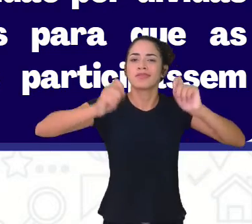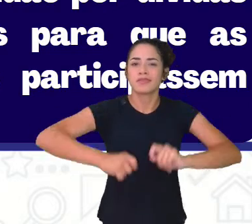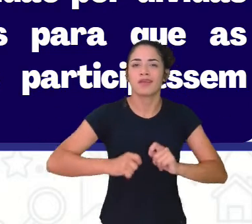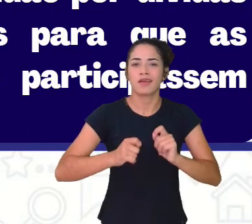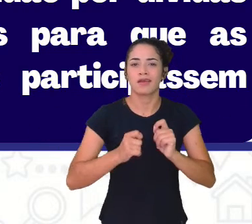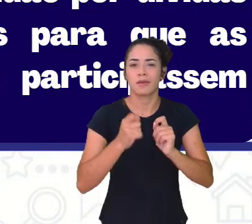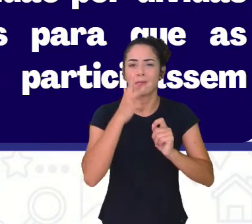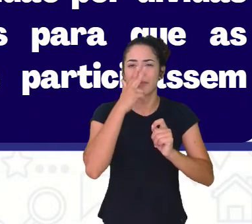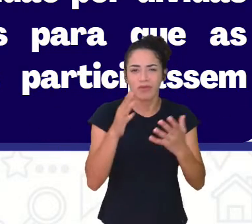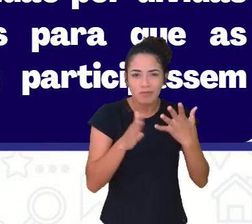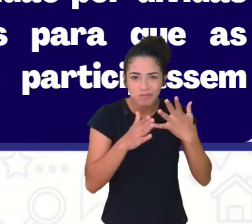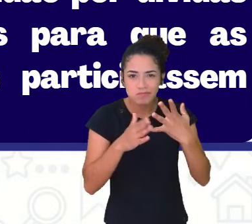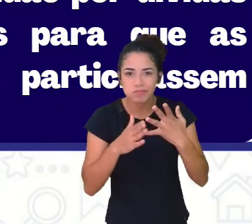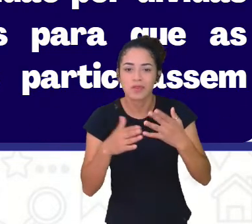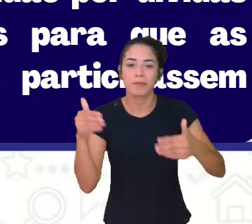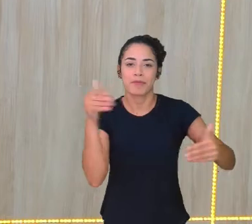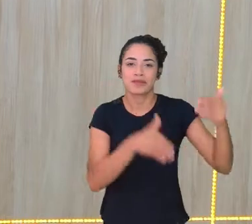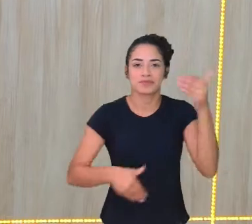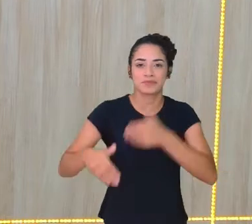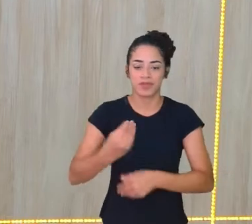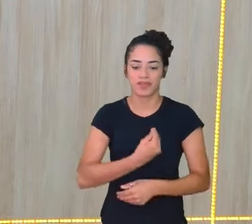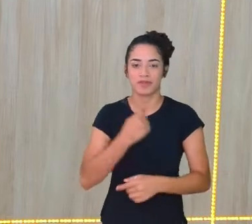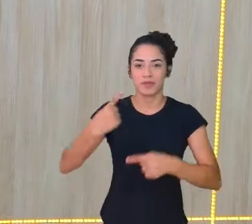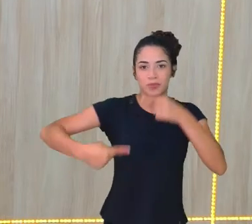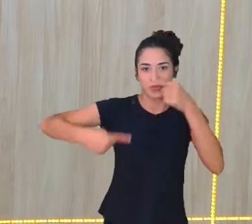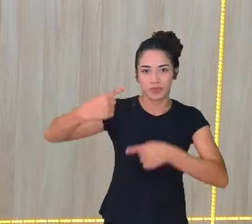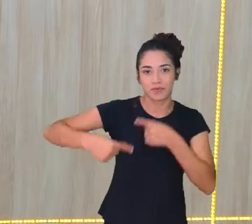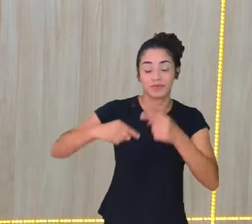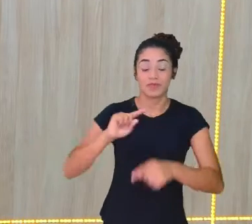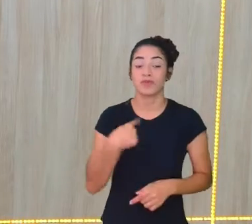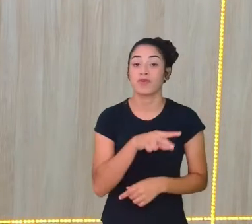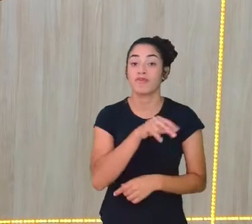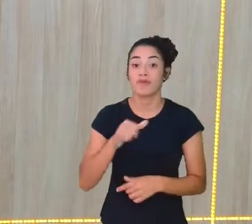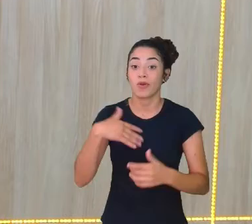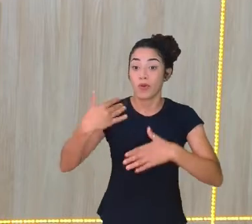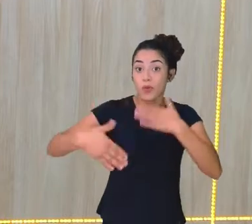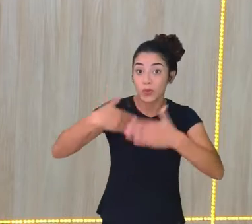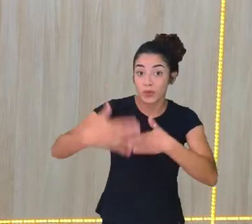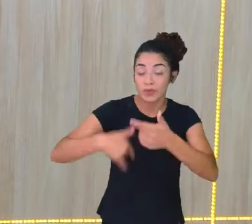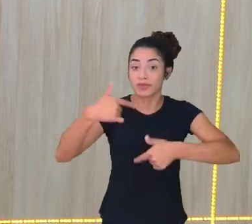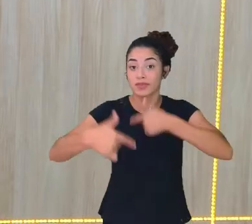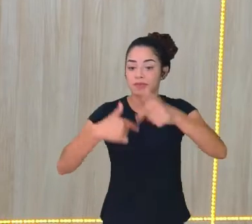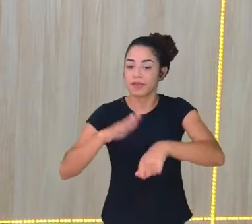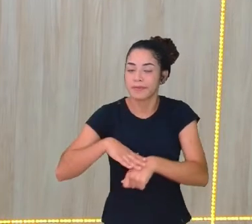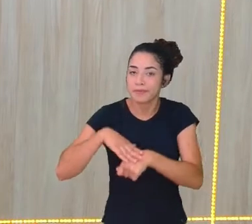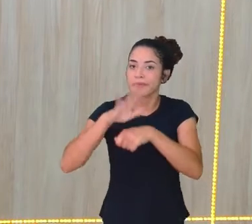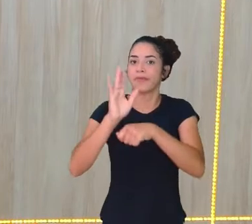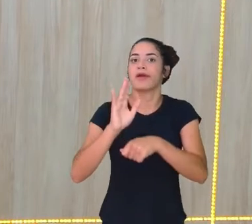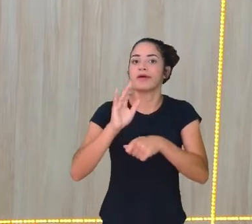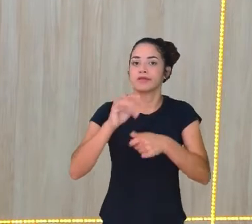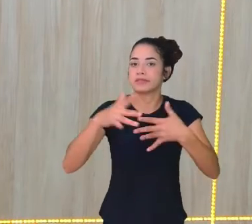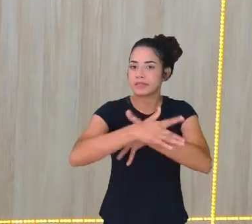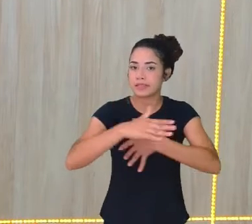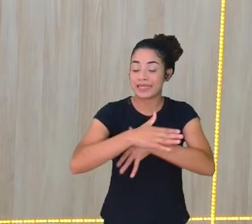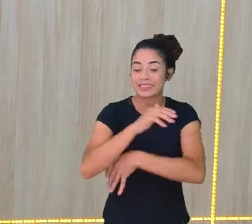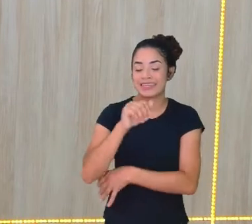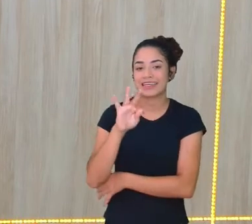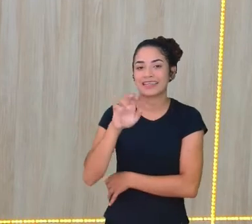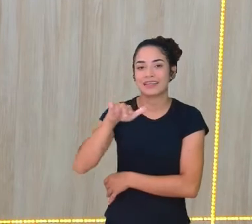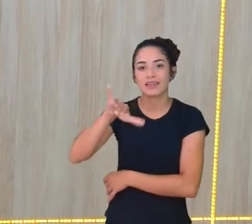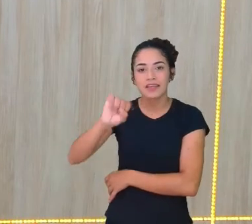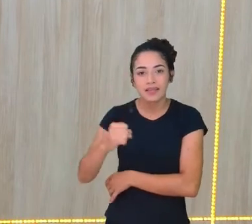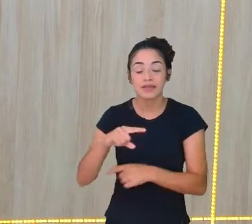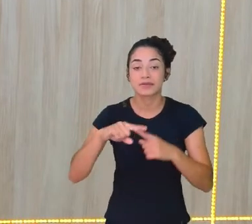inferiores participassem da vida política. Porém, gente, a gente vai continuar trabalhando um pouquinho mais sobre Atenas, mas isso na